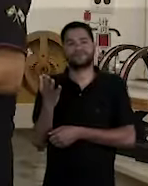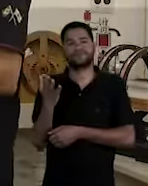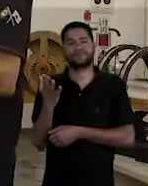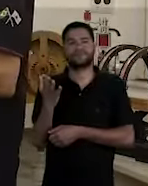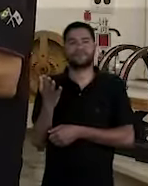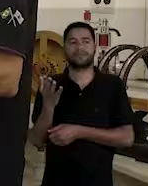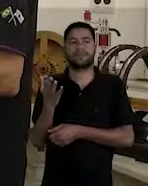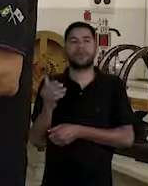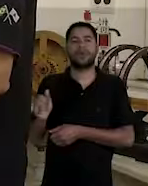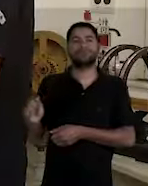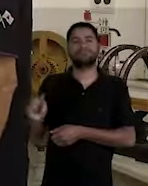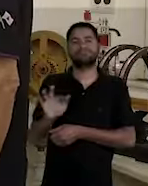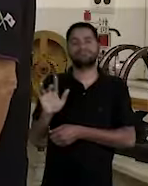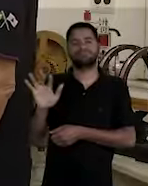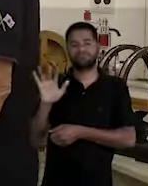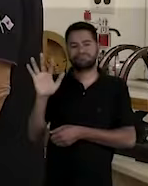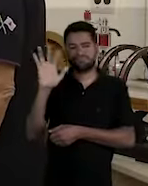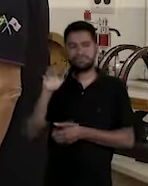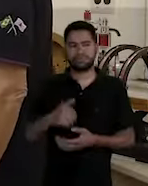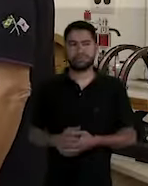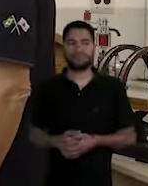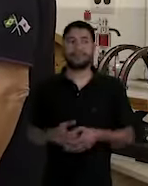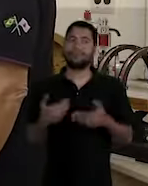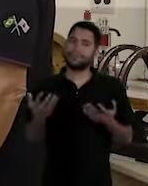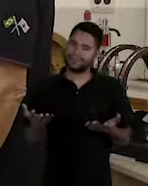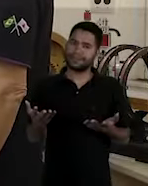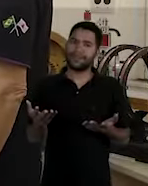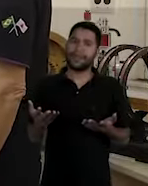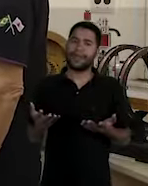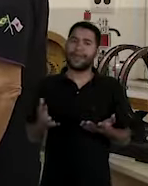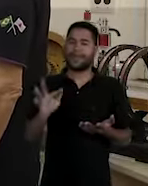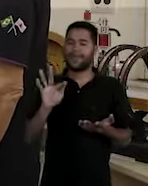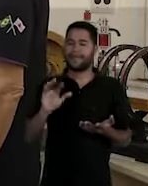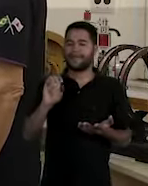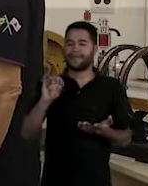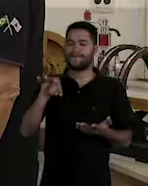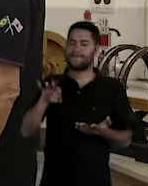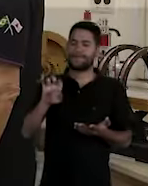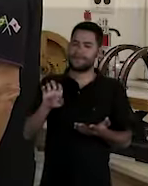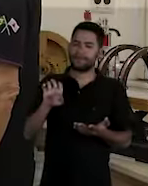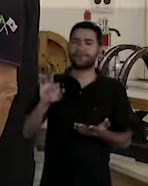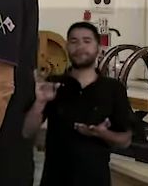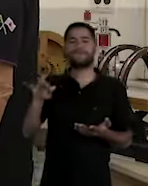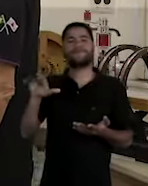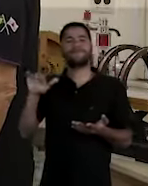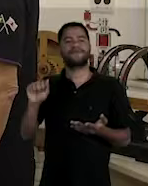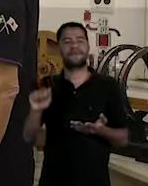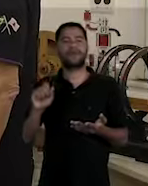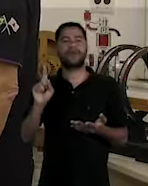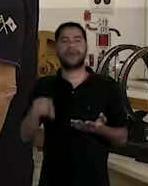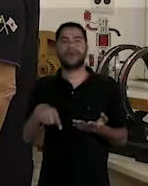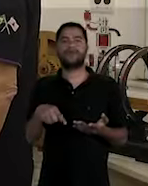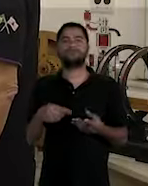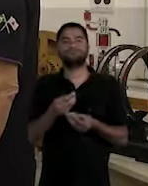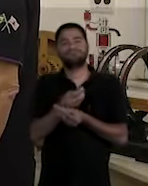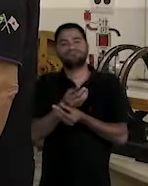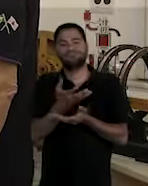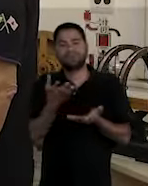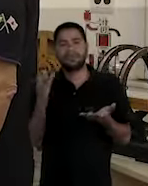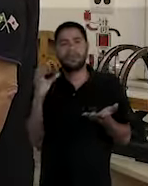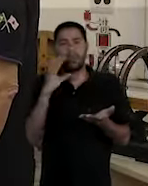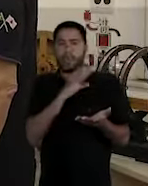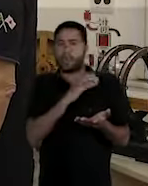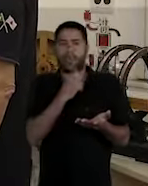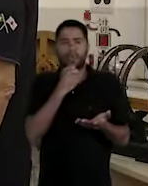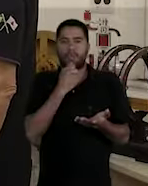isso é jogado no ambiente. Então essa é a fonte fria, para onde está liberado o restante do calor que não